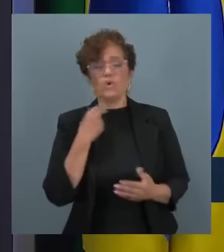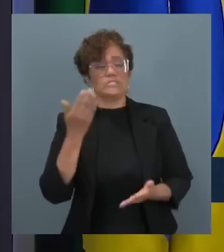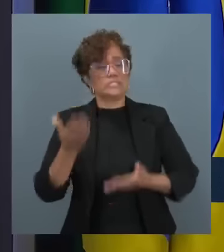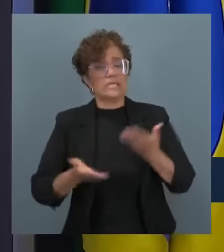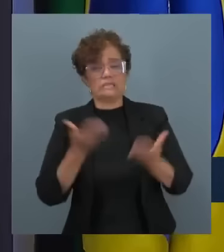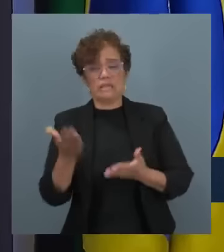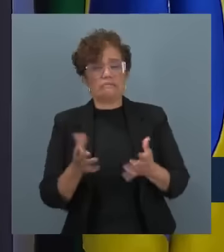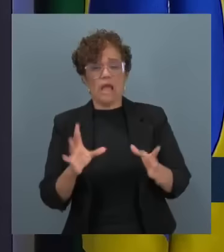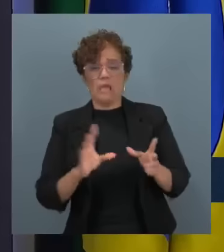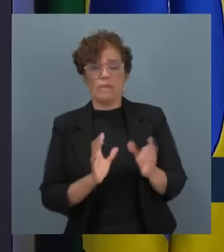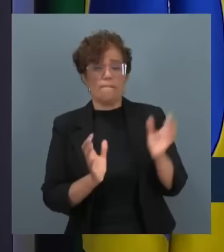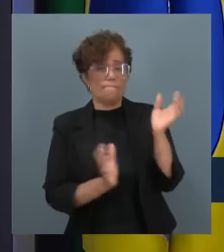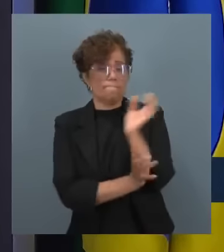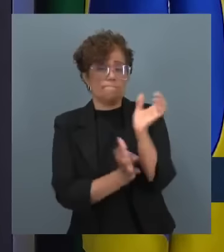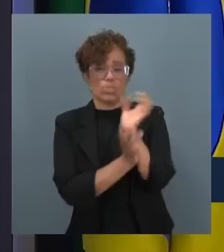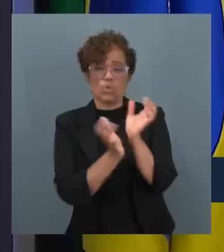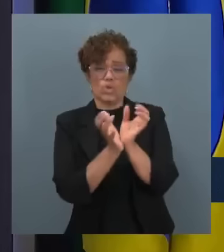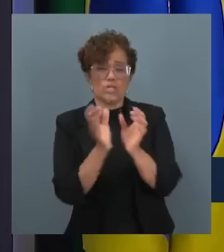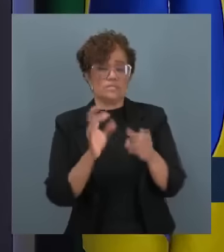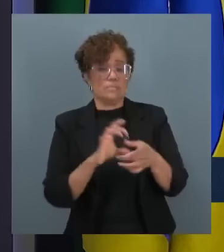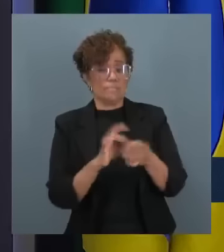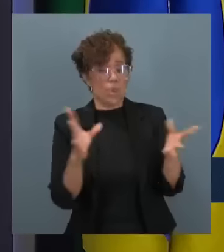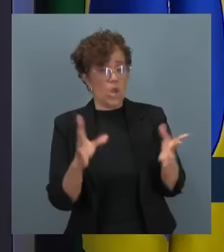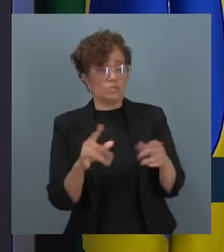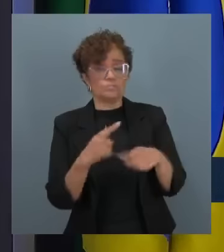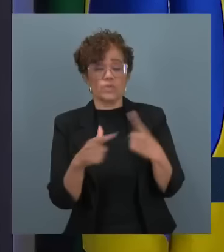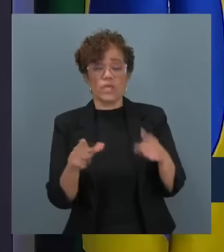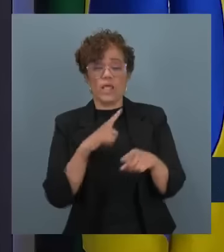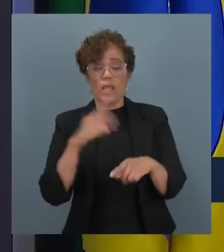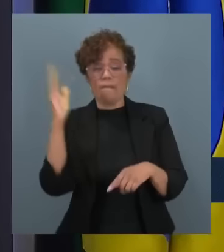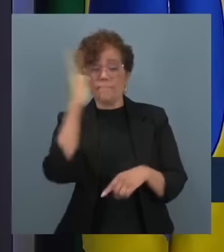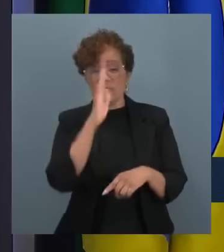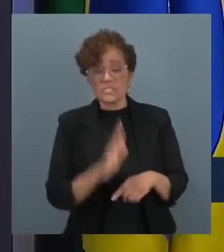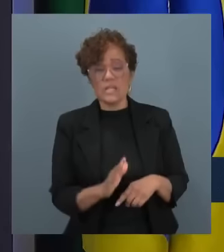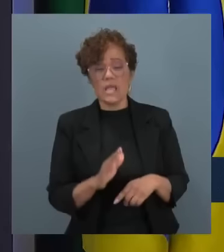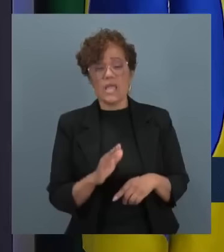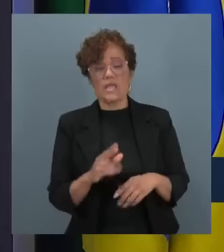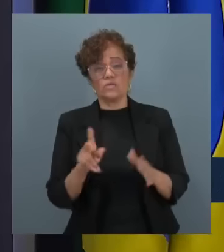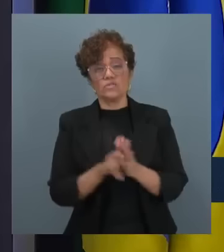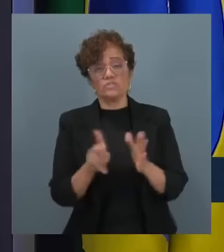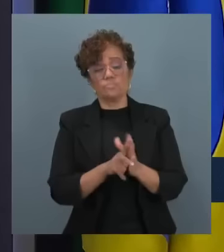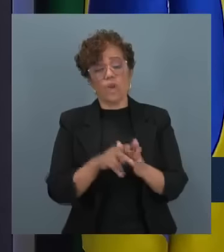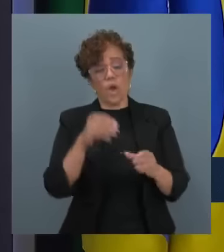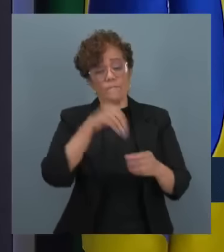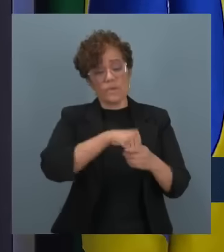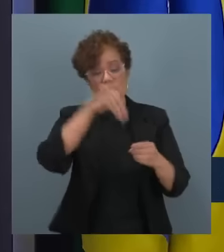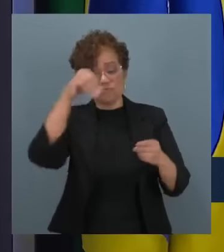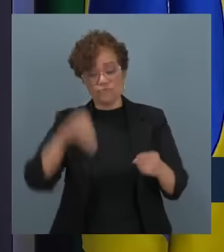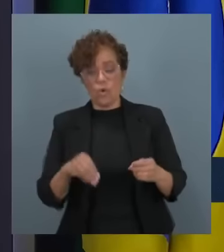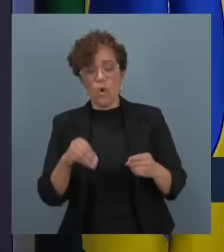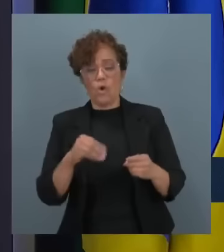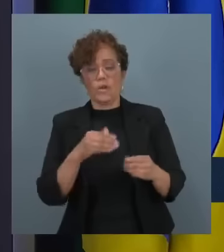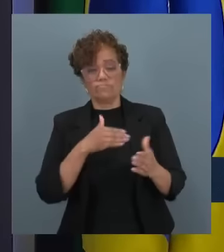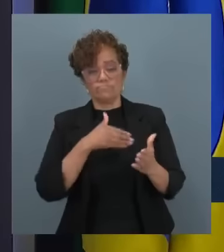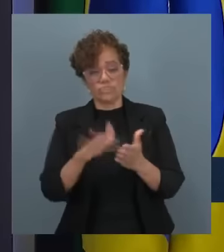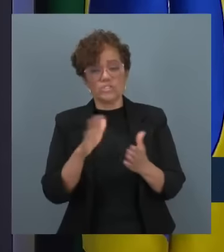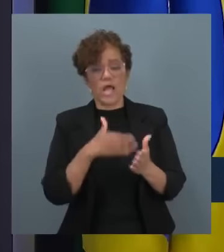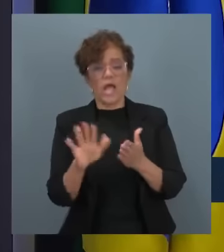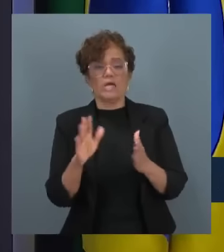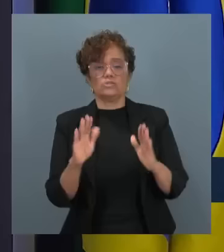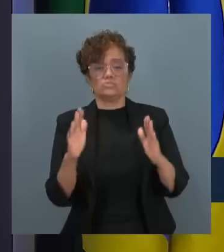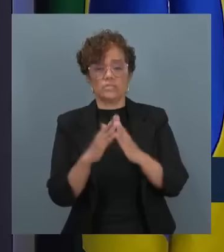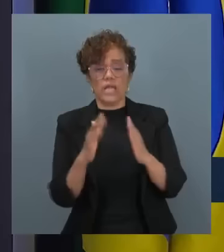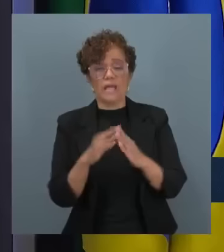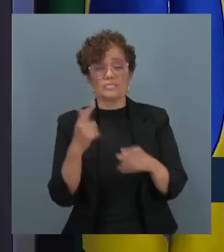forma burocrática. Estamos falando de brasileiros que foram arrancados de suas próprias casas pela força do crime.